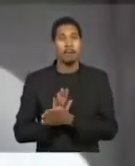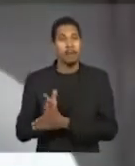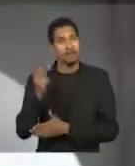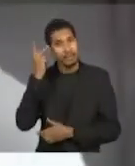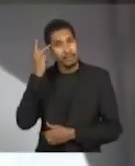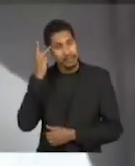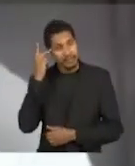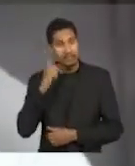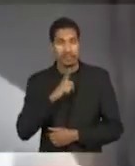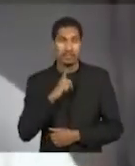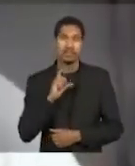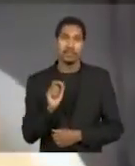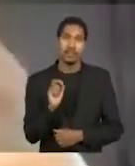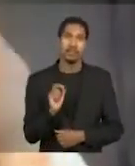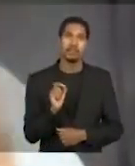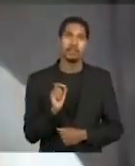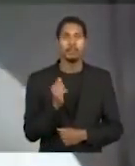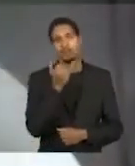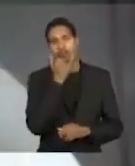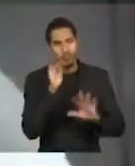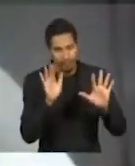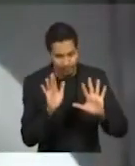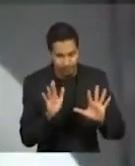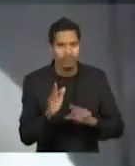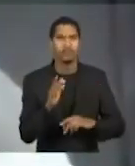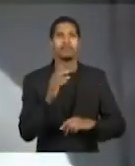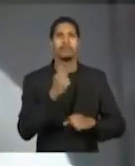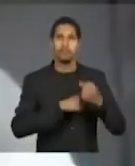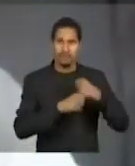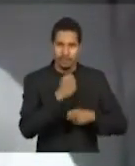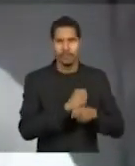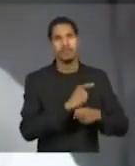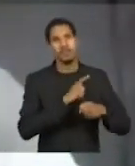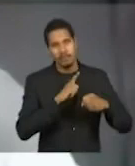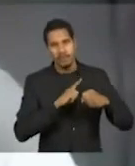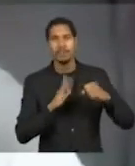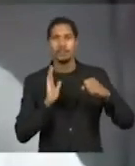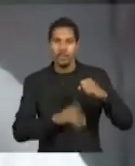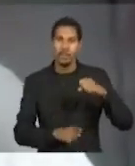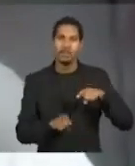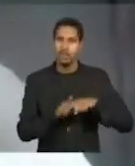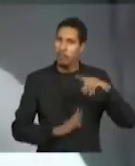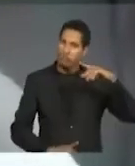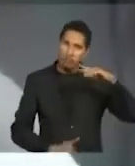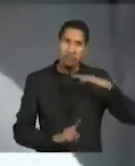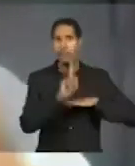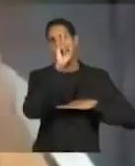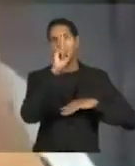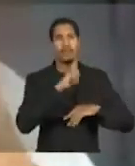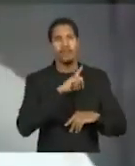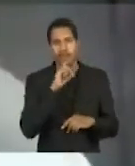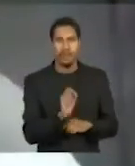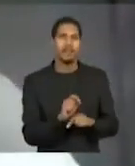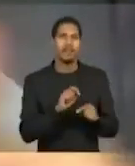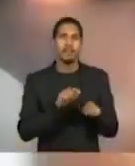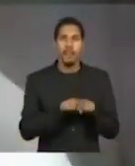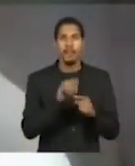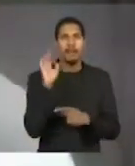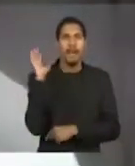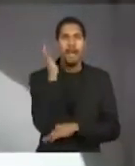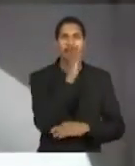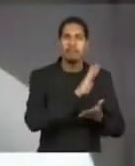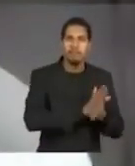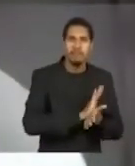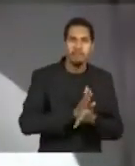comparado aos últimos. Desculpa, no ano passado nós tivemos um recorde de desmatamento no Brasil comparado